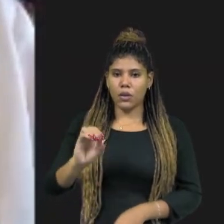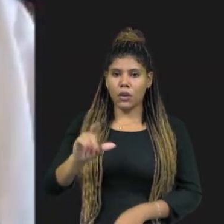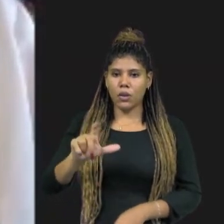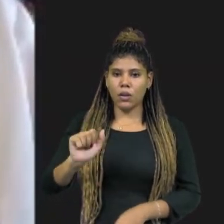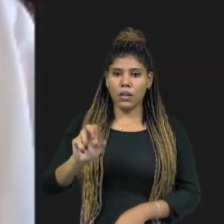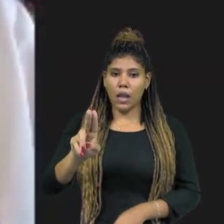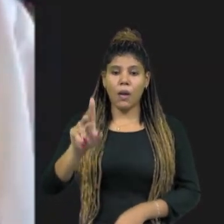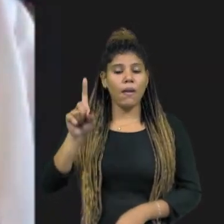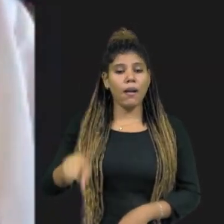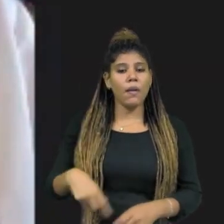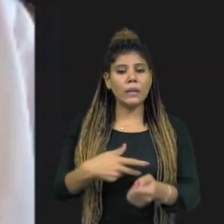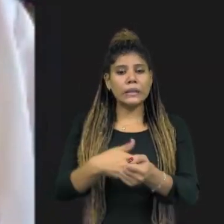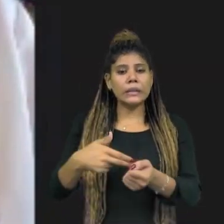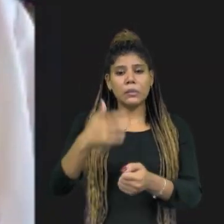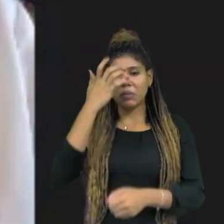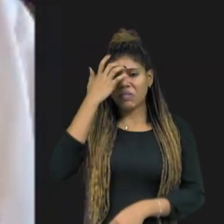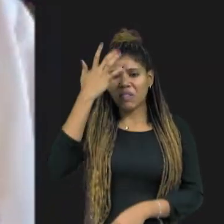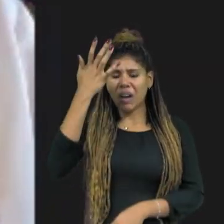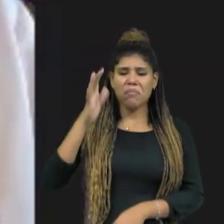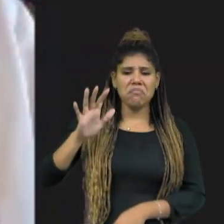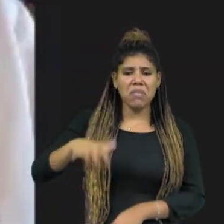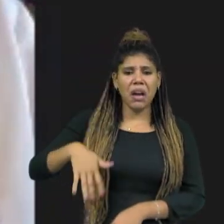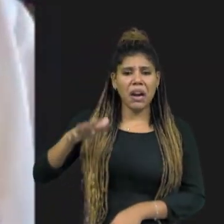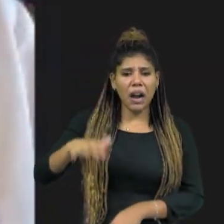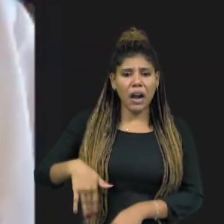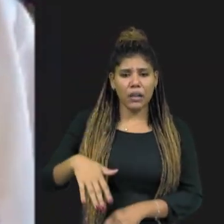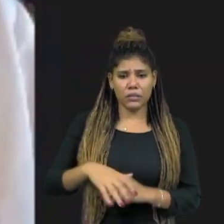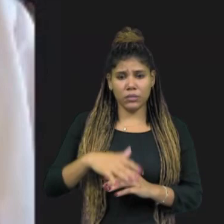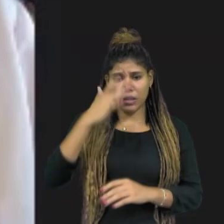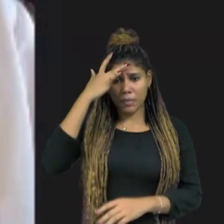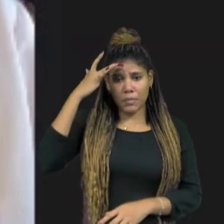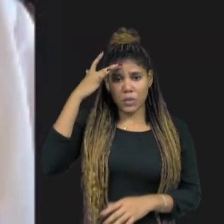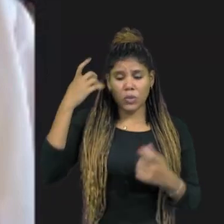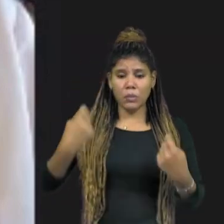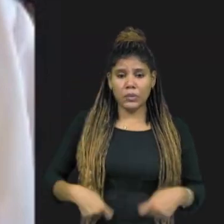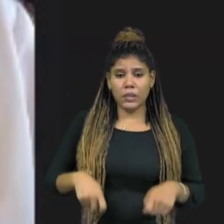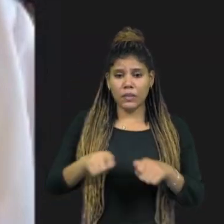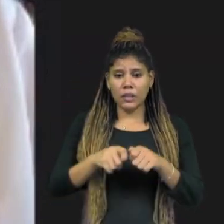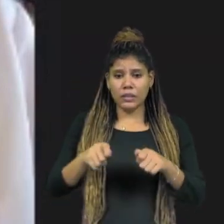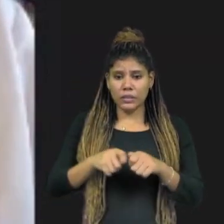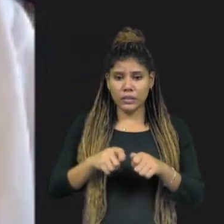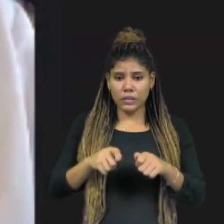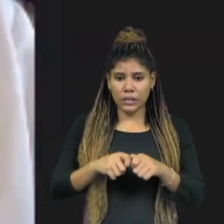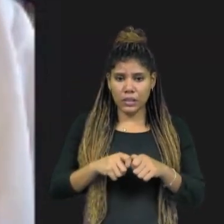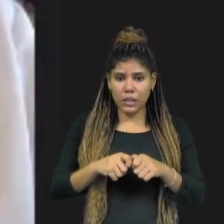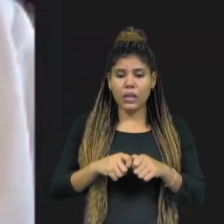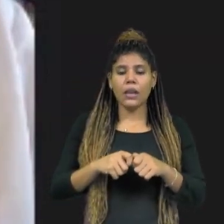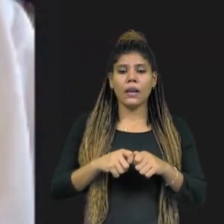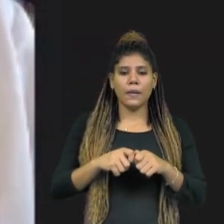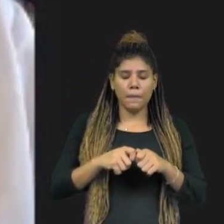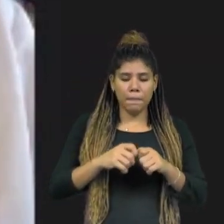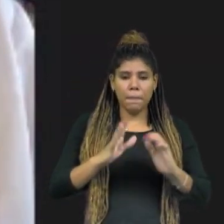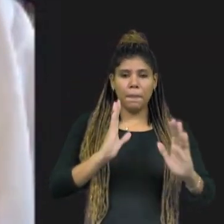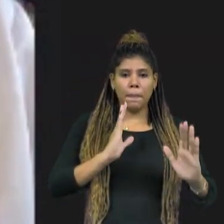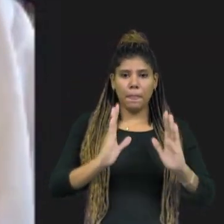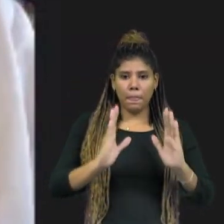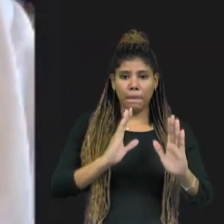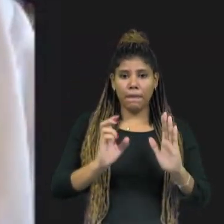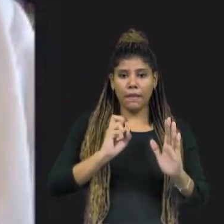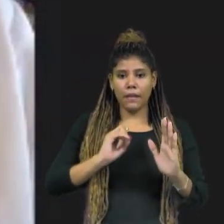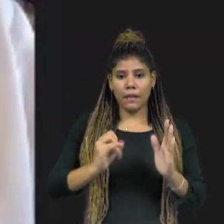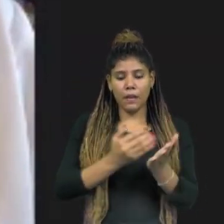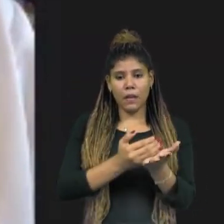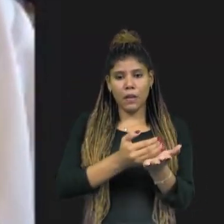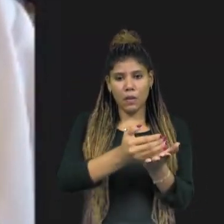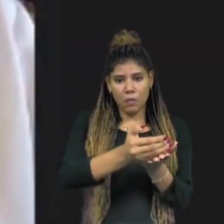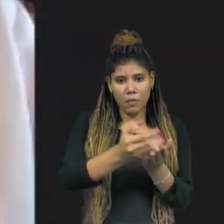fácil, barato, e que a paciente deve repetir determinados intervalos a partir do momento que ela inicia a